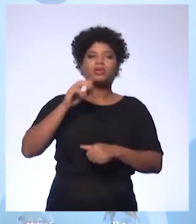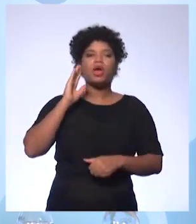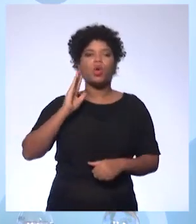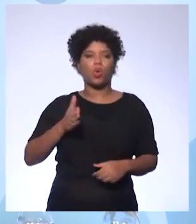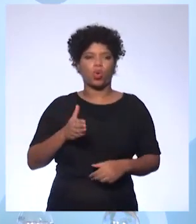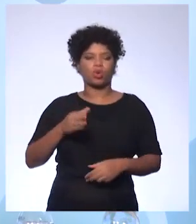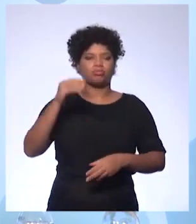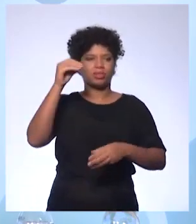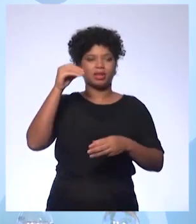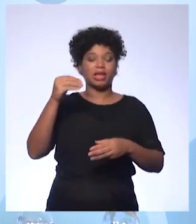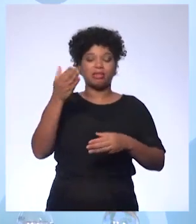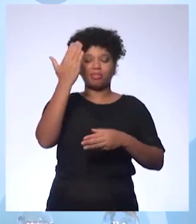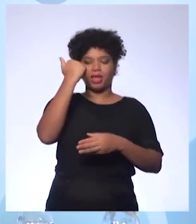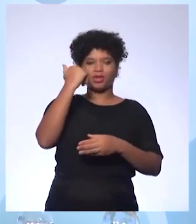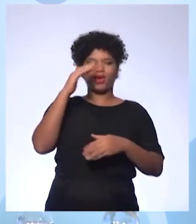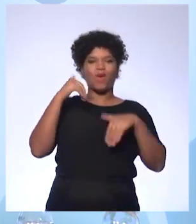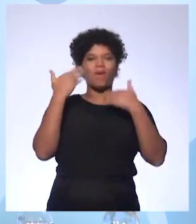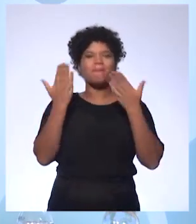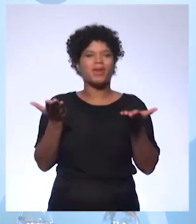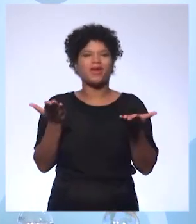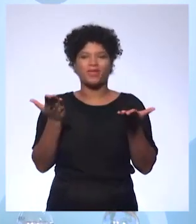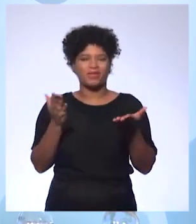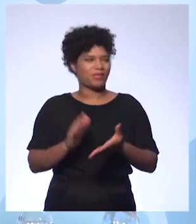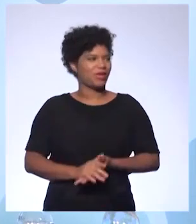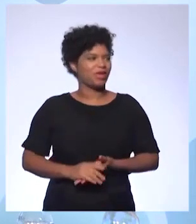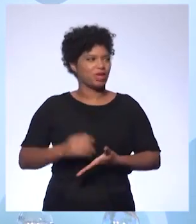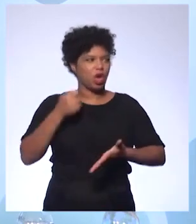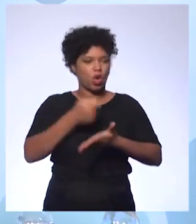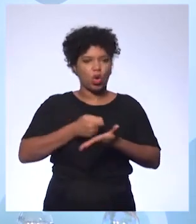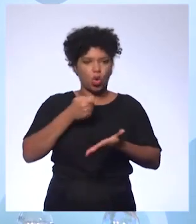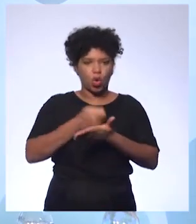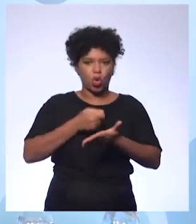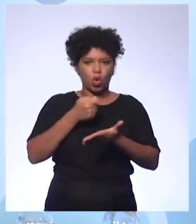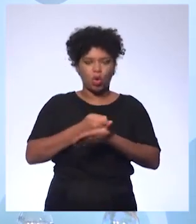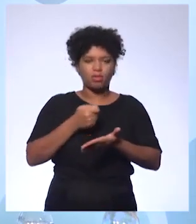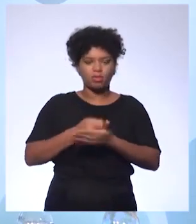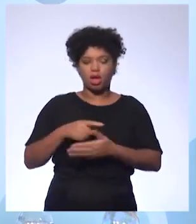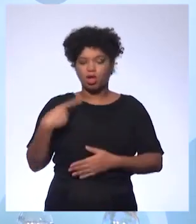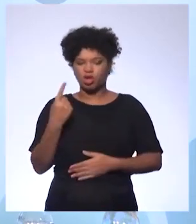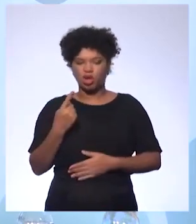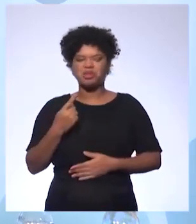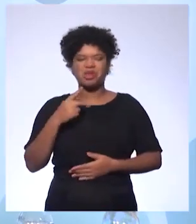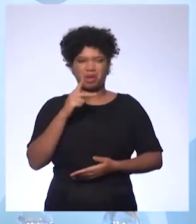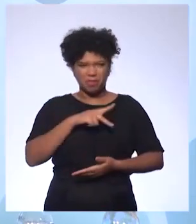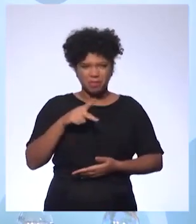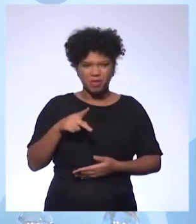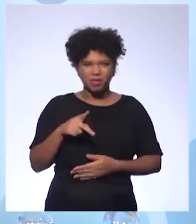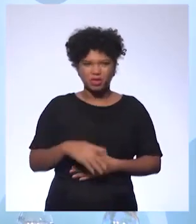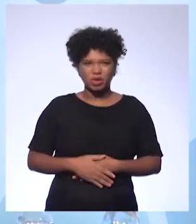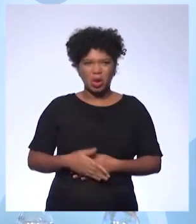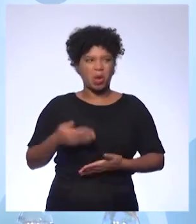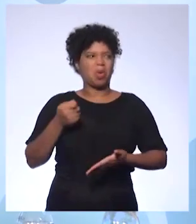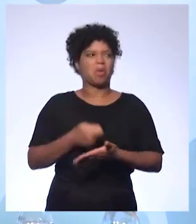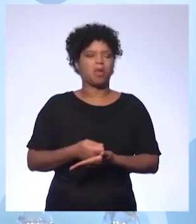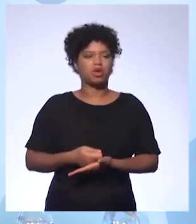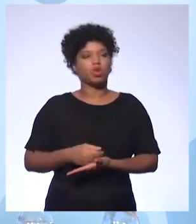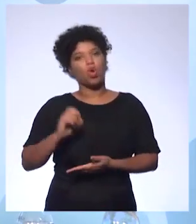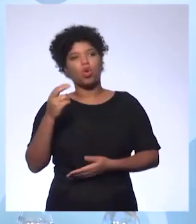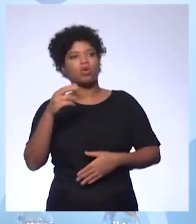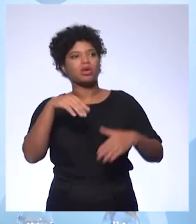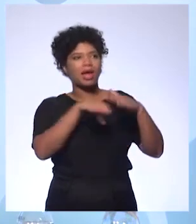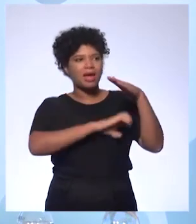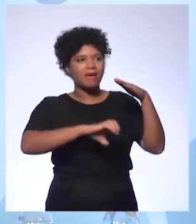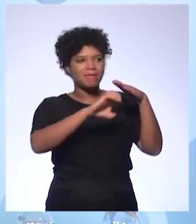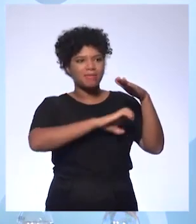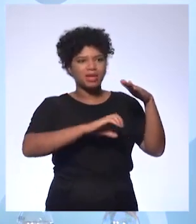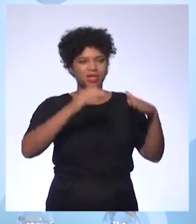de dentro para fora, e não imposto por nós, professores, ou se a gente pensar numa empresa, por